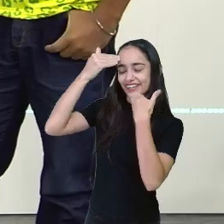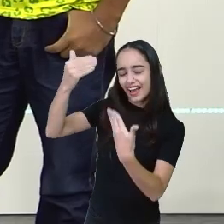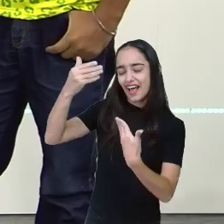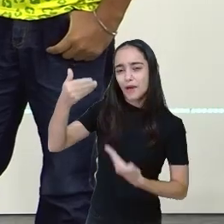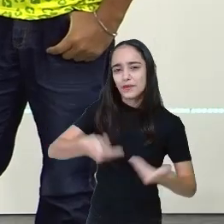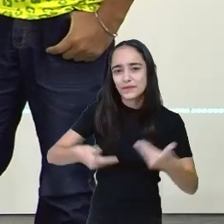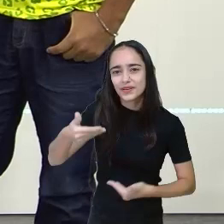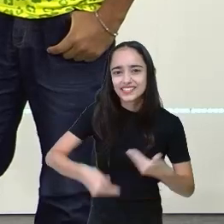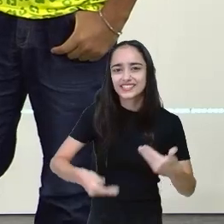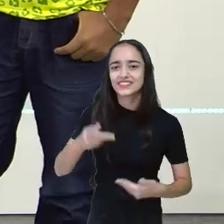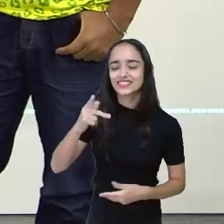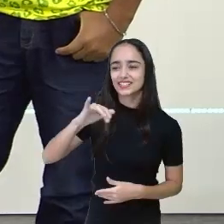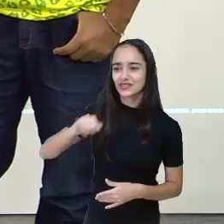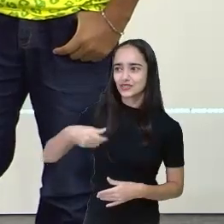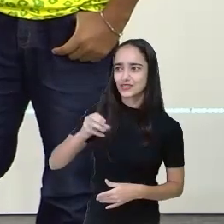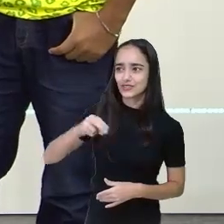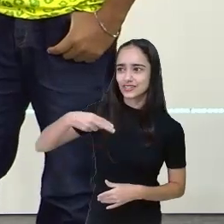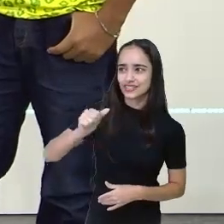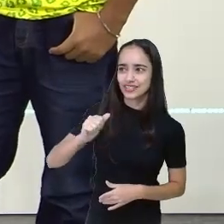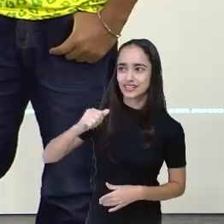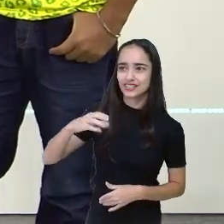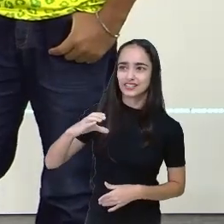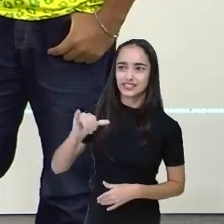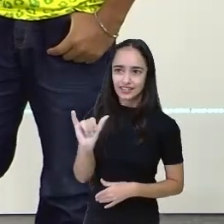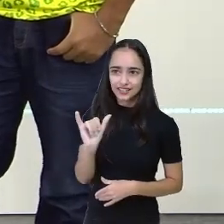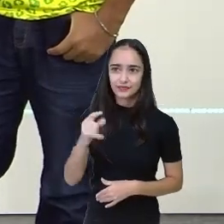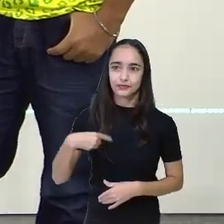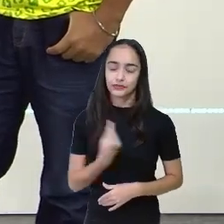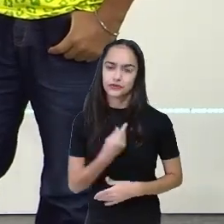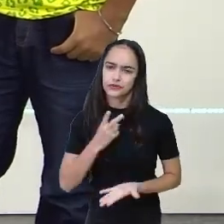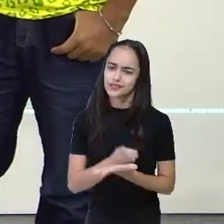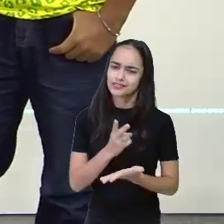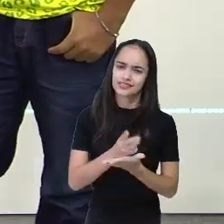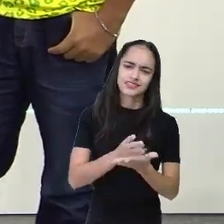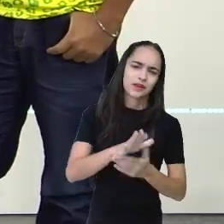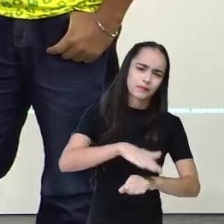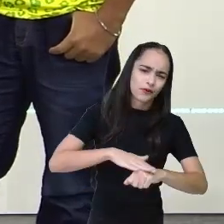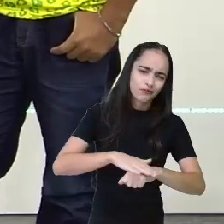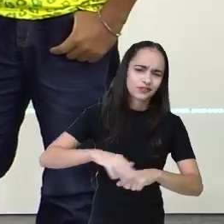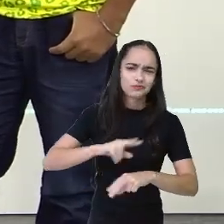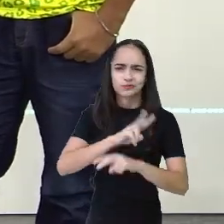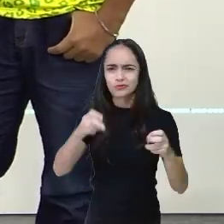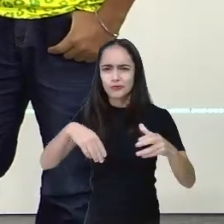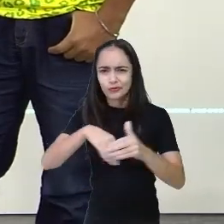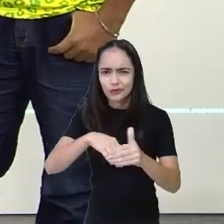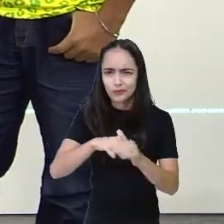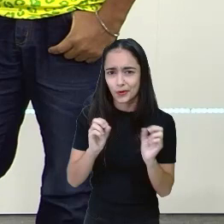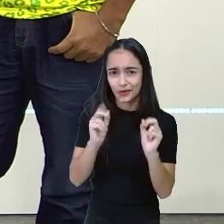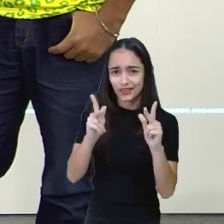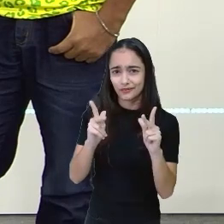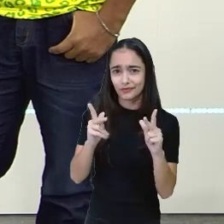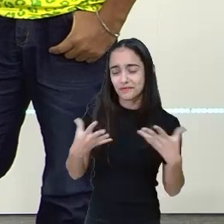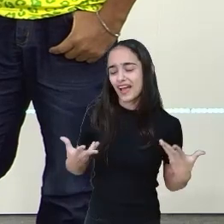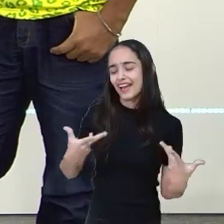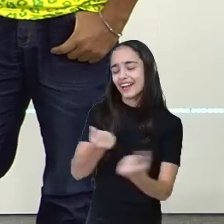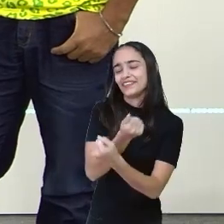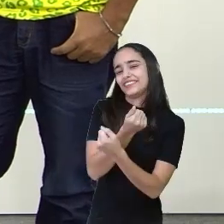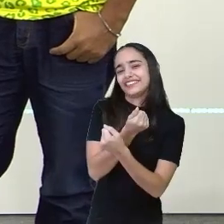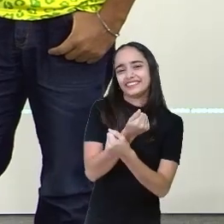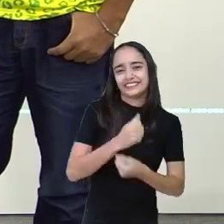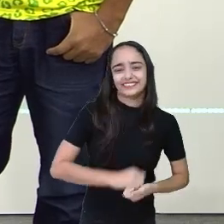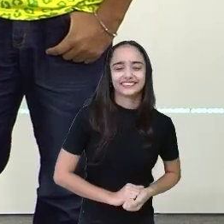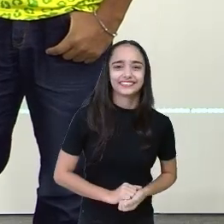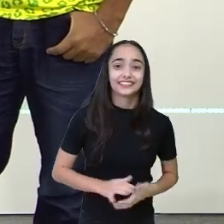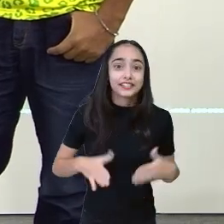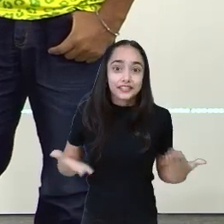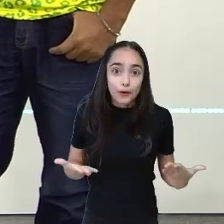sua participação Pode em chamar nossa aí, durante aula. a semana da Copa toda a gente vai estar aí falando um pouco do Ótimo, futebol aí. ótimo. Conosco. Será convidado, viu?